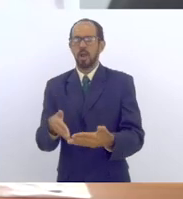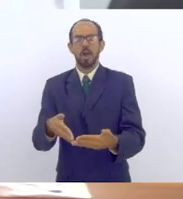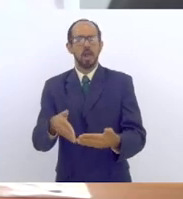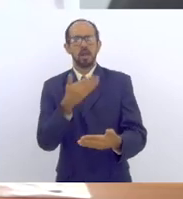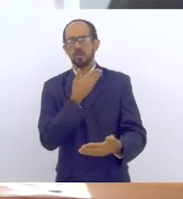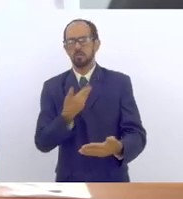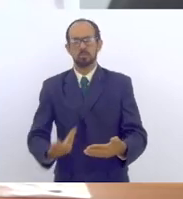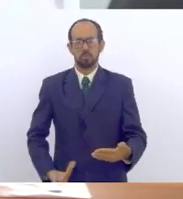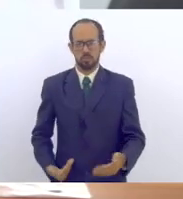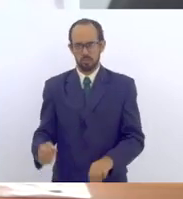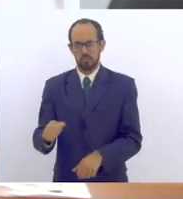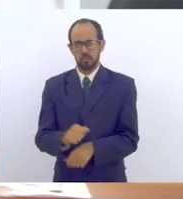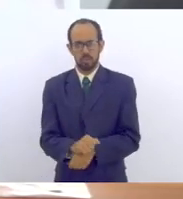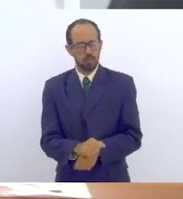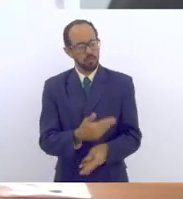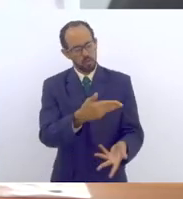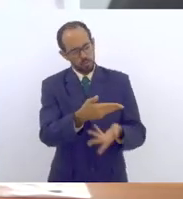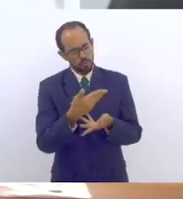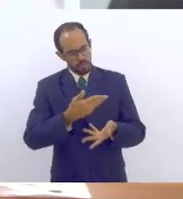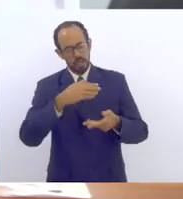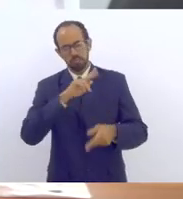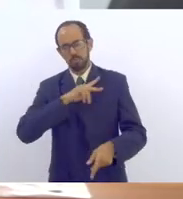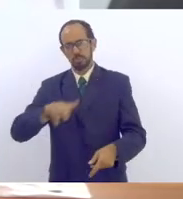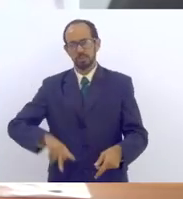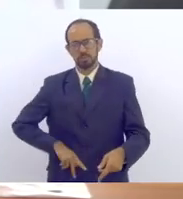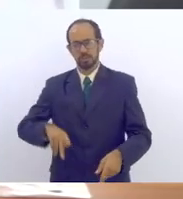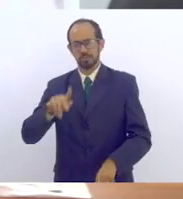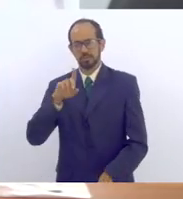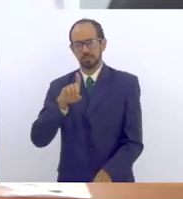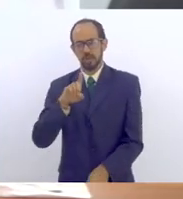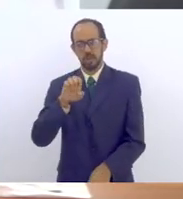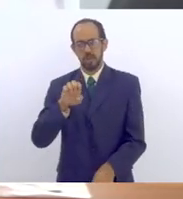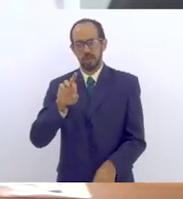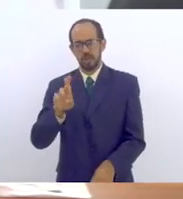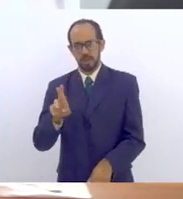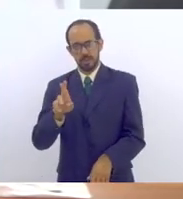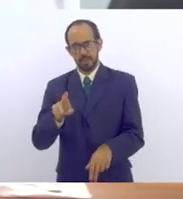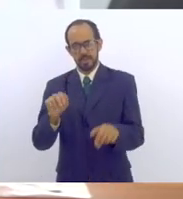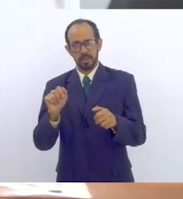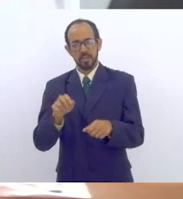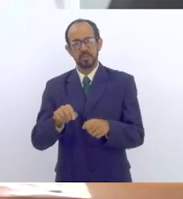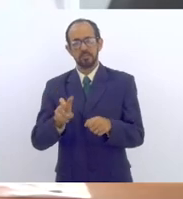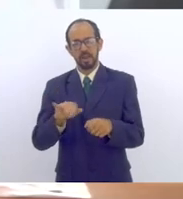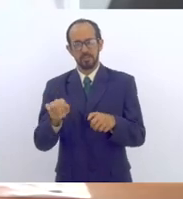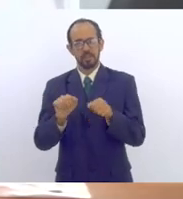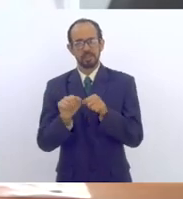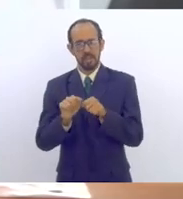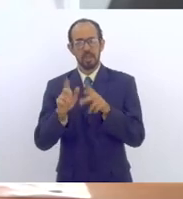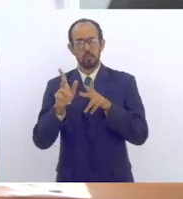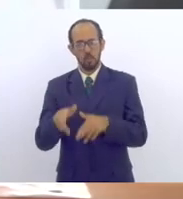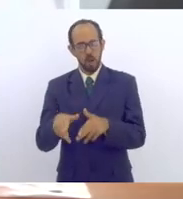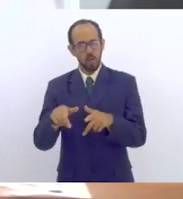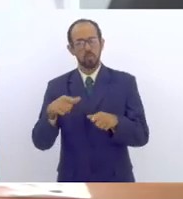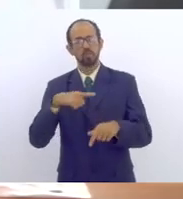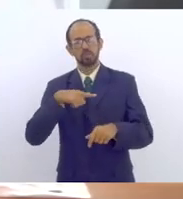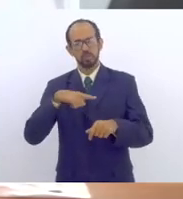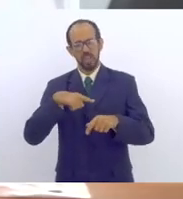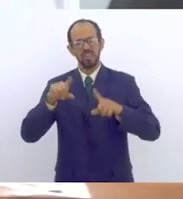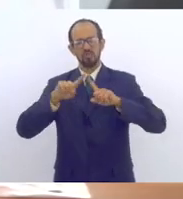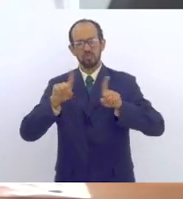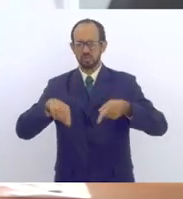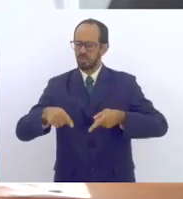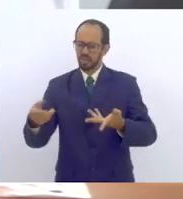feita foi convidada agora para presidir o Dr o Dr ele vai fazer o mesmo porque o Dr tem um quadro técnico extraordinário